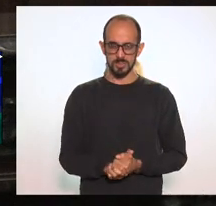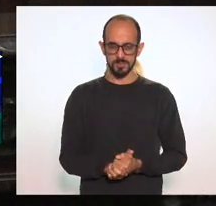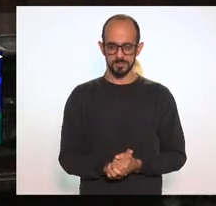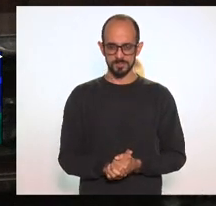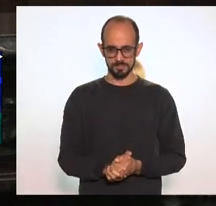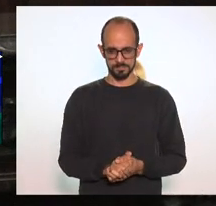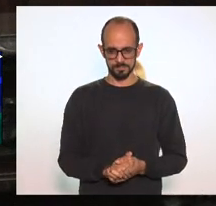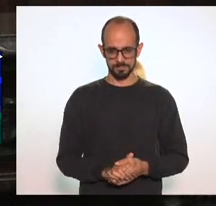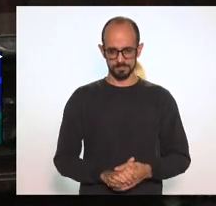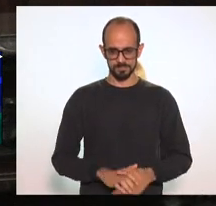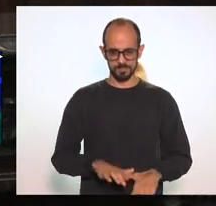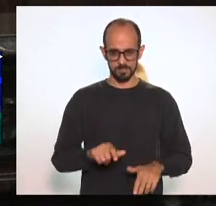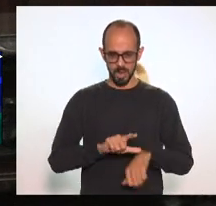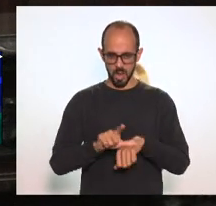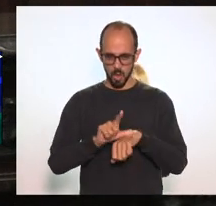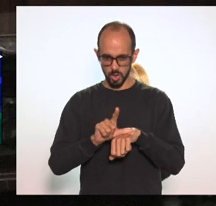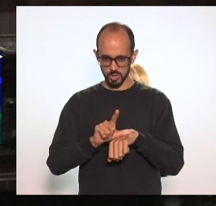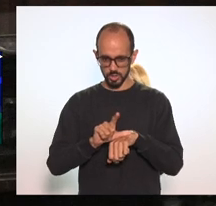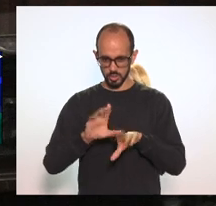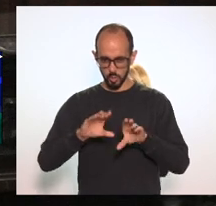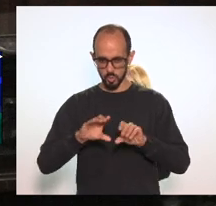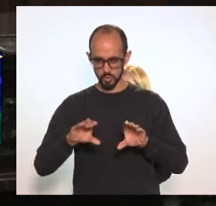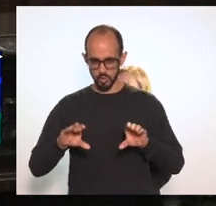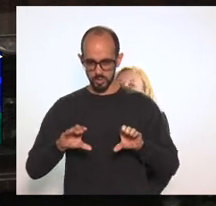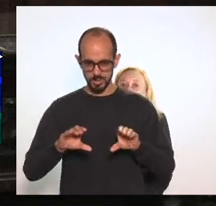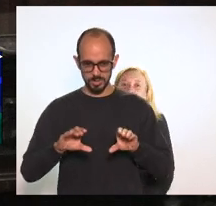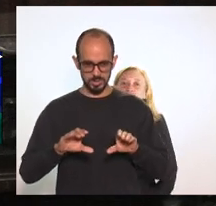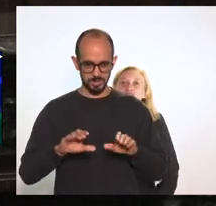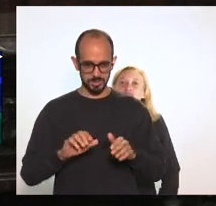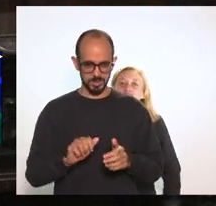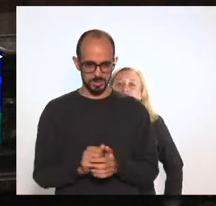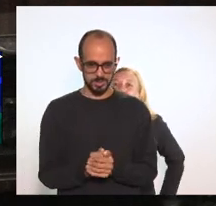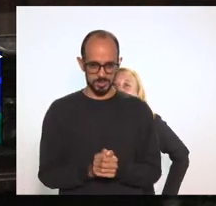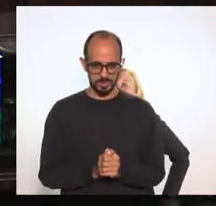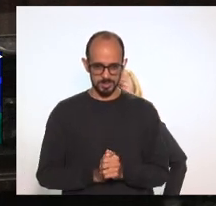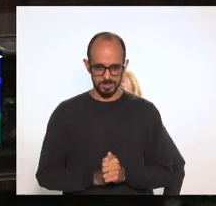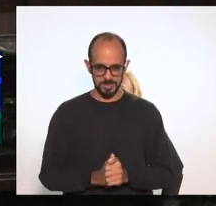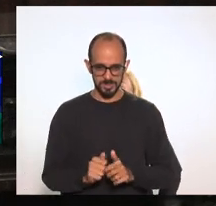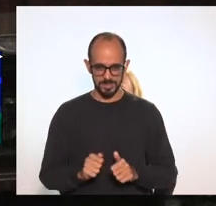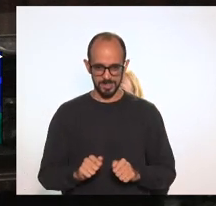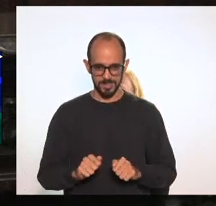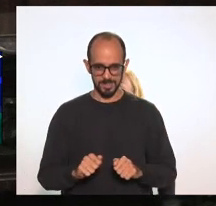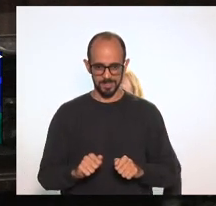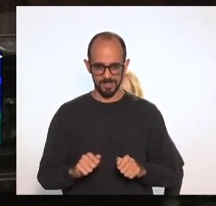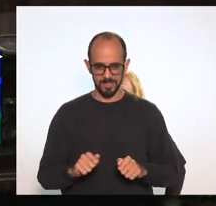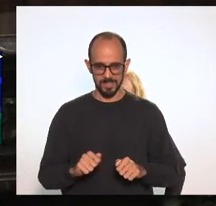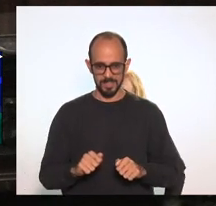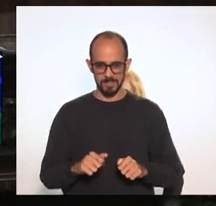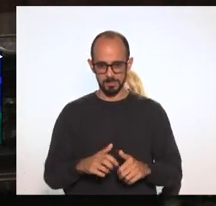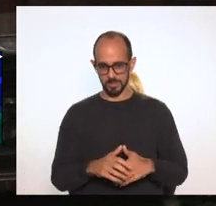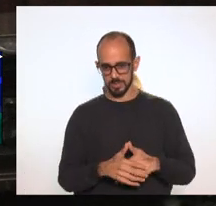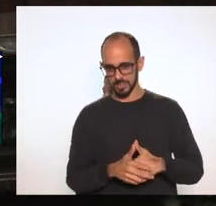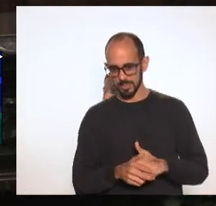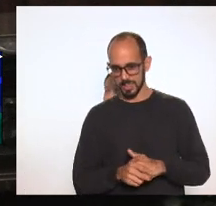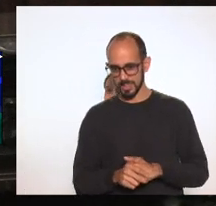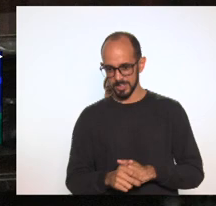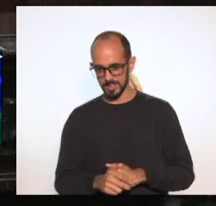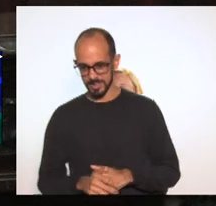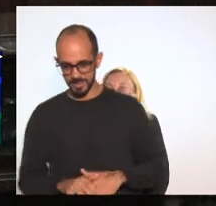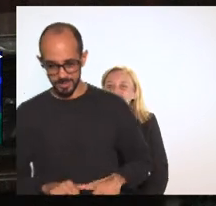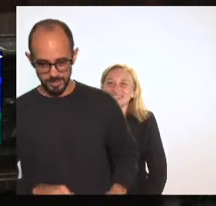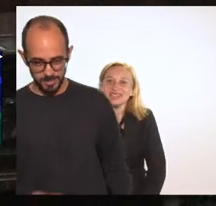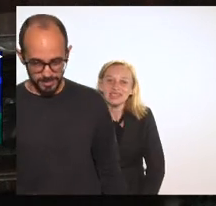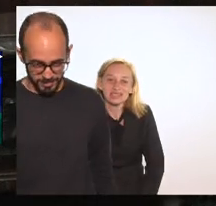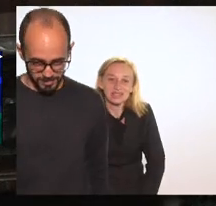em uma loja de colchões um armarinho ó e todo mundo